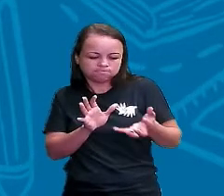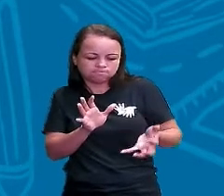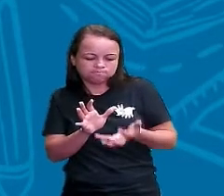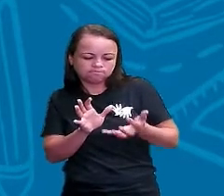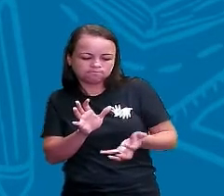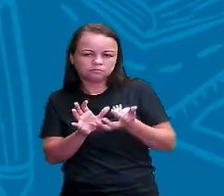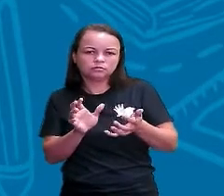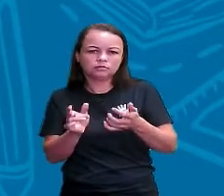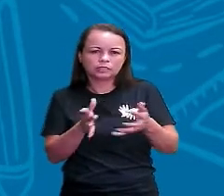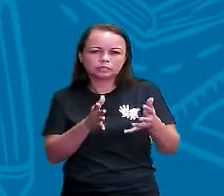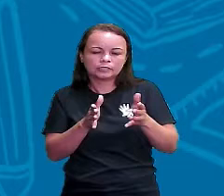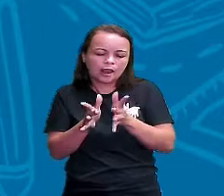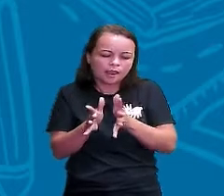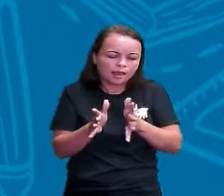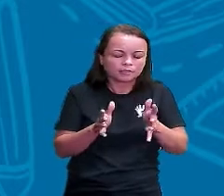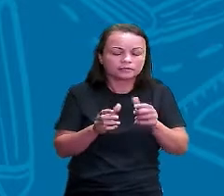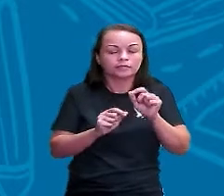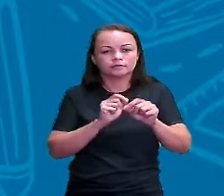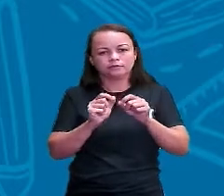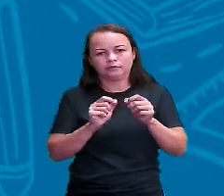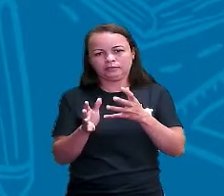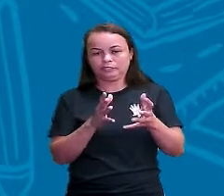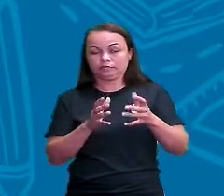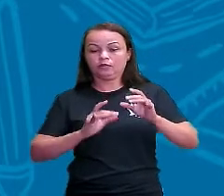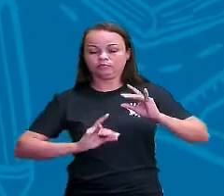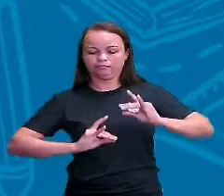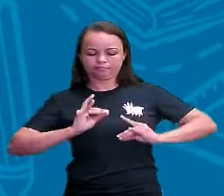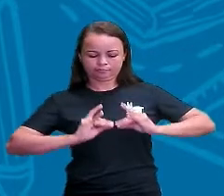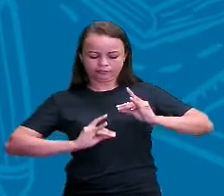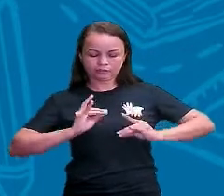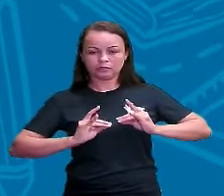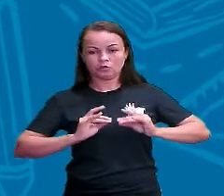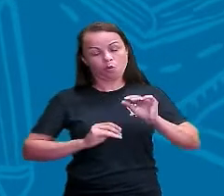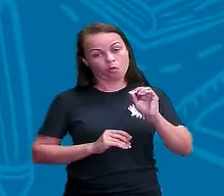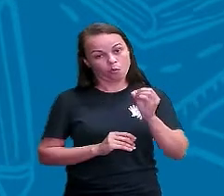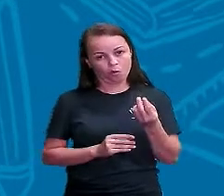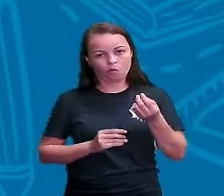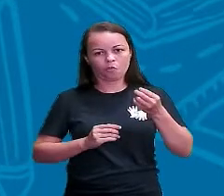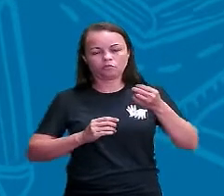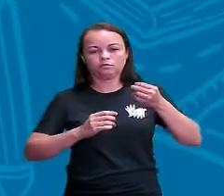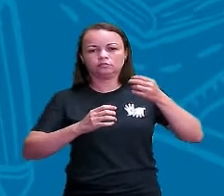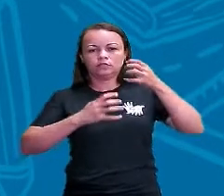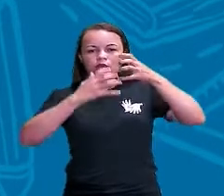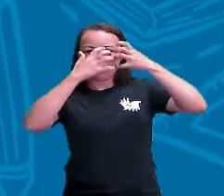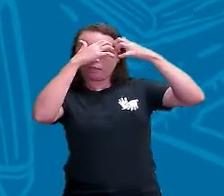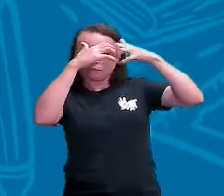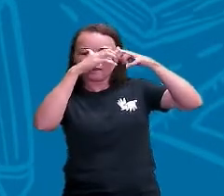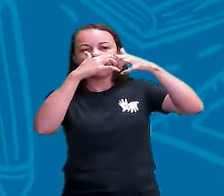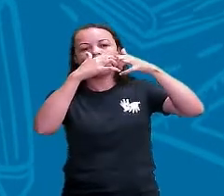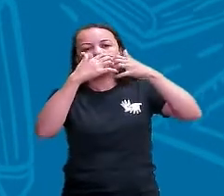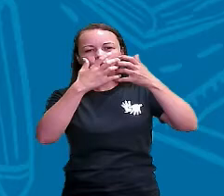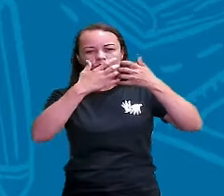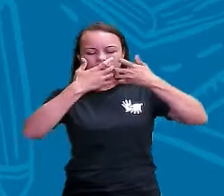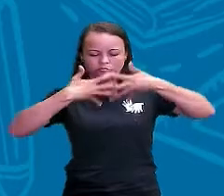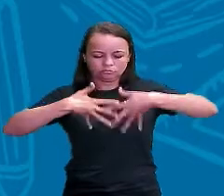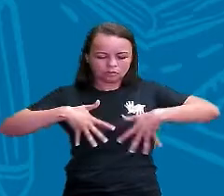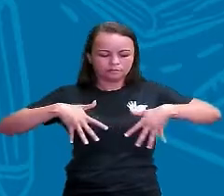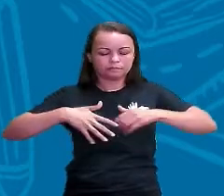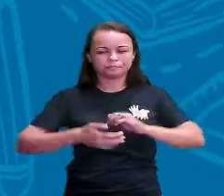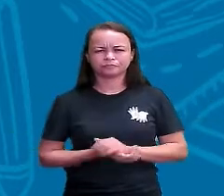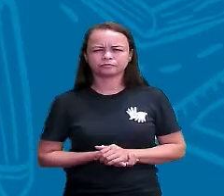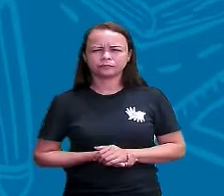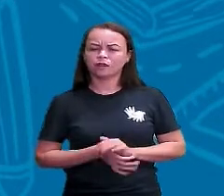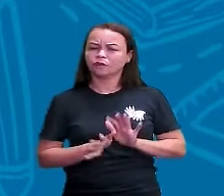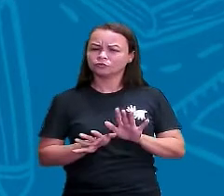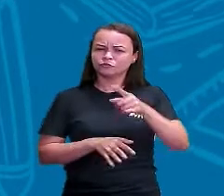que vai ser lançado a partir desse mensageiro químico, que são os hormônios ou os neurotransmissores. Mas vamos supor que você ainda está com um pouquinho